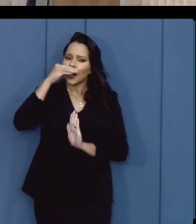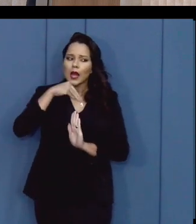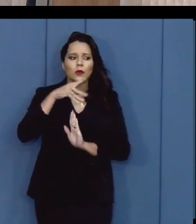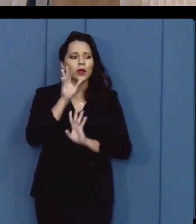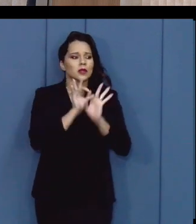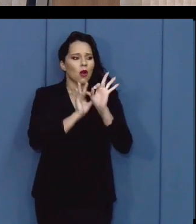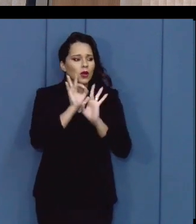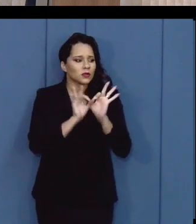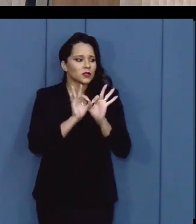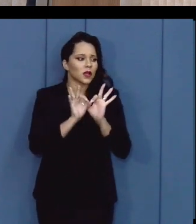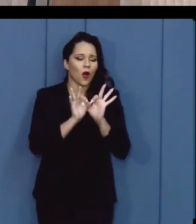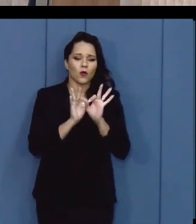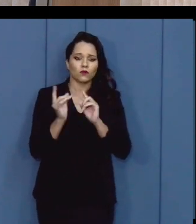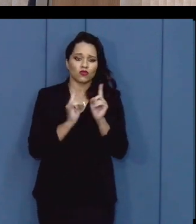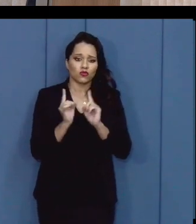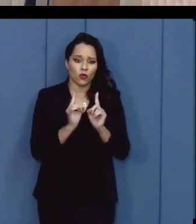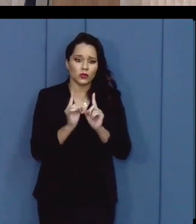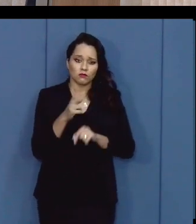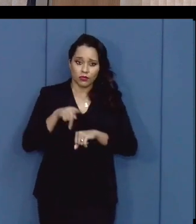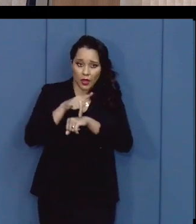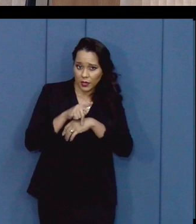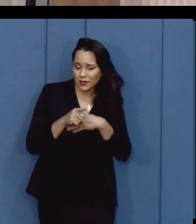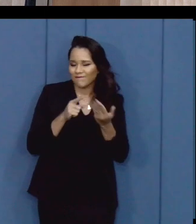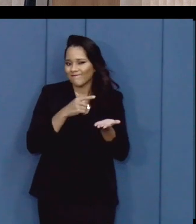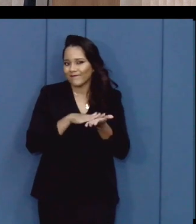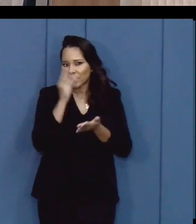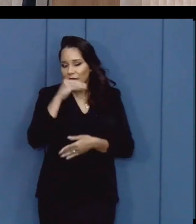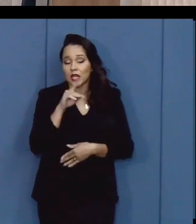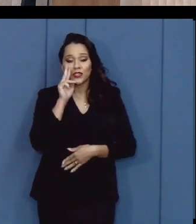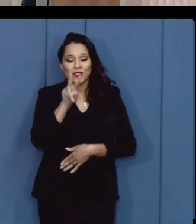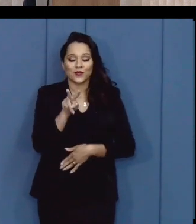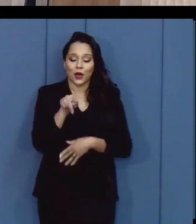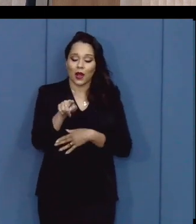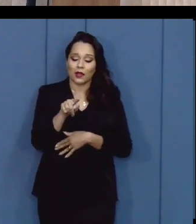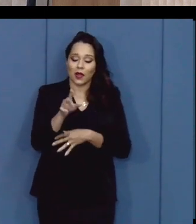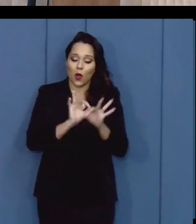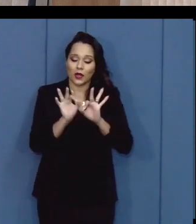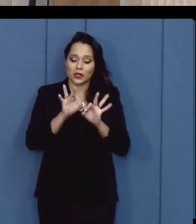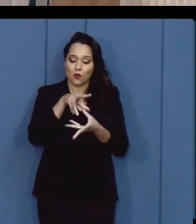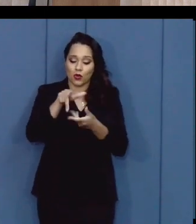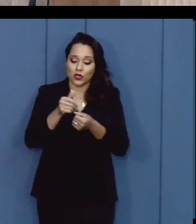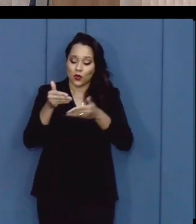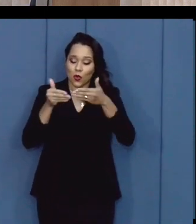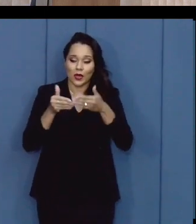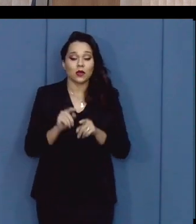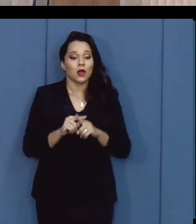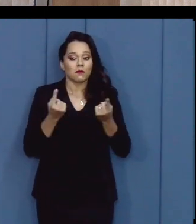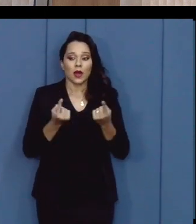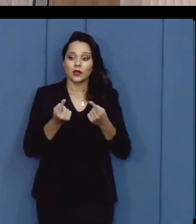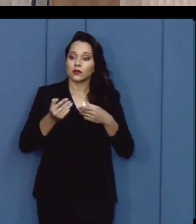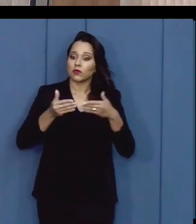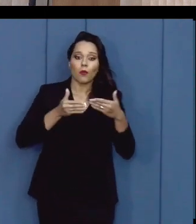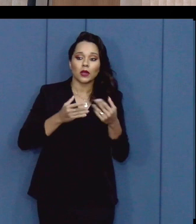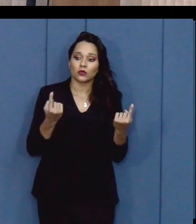das organizações multilaterais. A gente viu isso aí dentro da própria Organização Mundial do Comércio, mas o multilateralismo